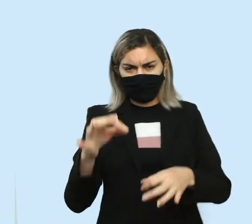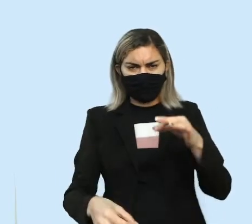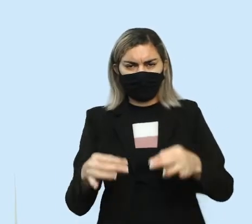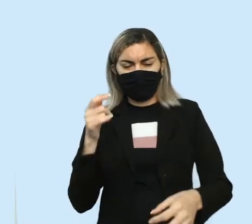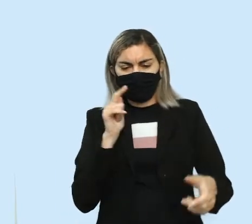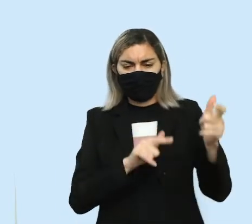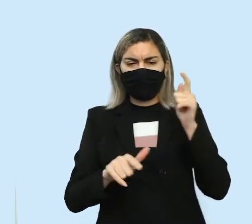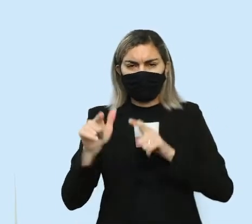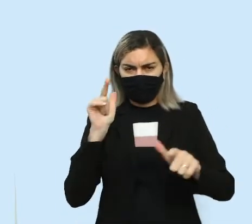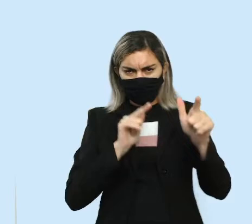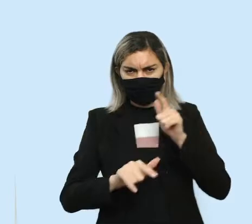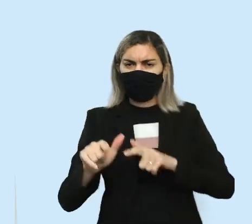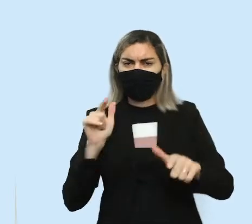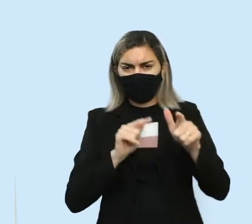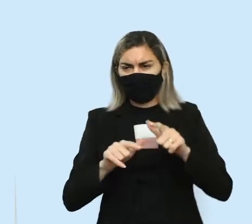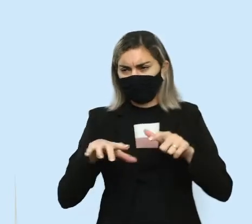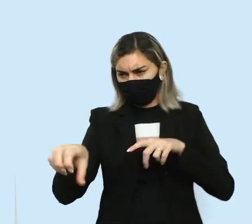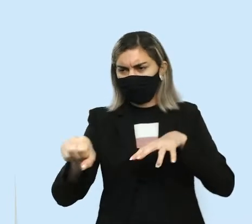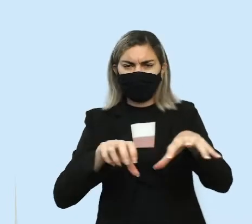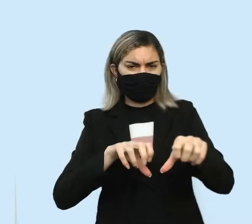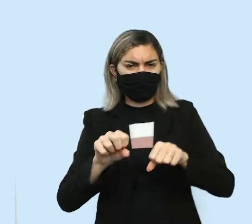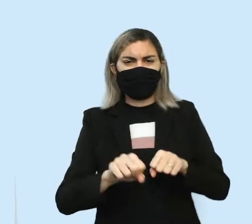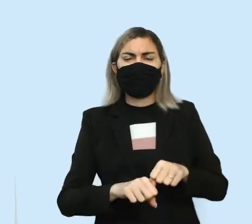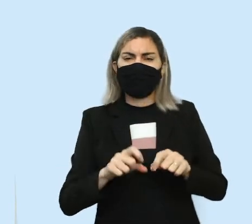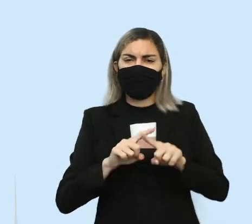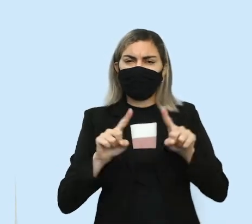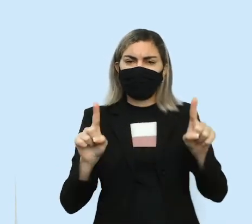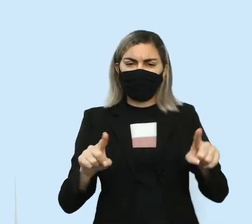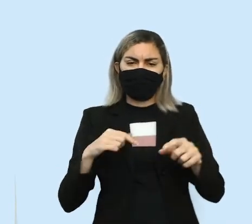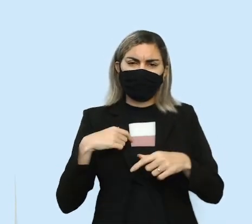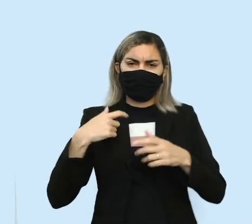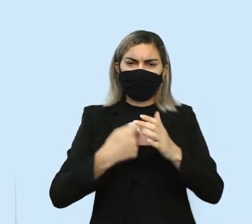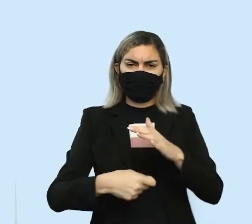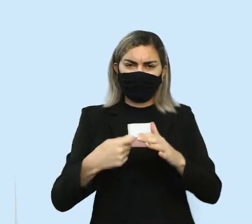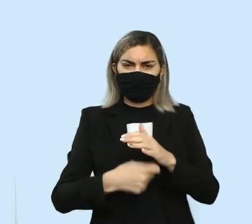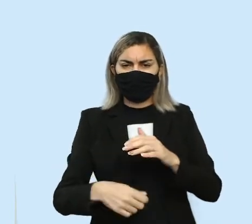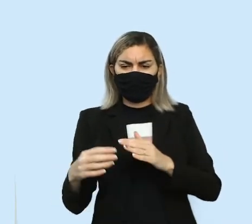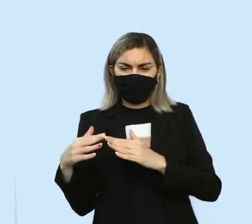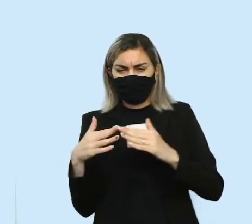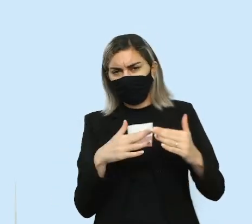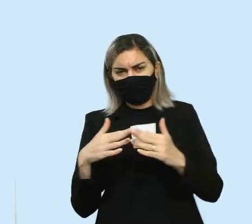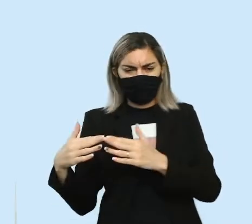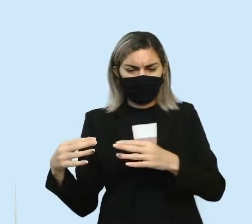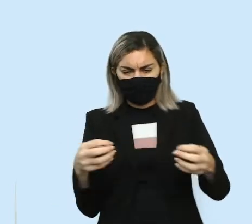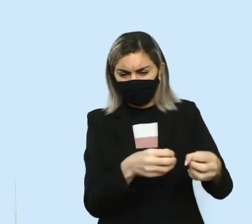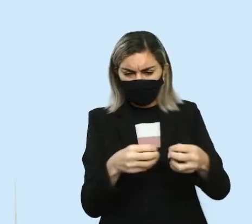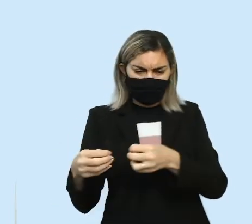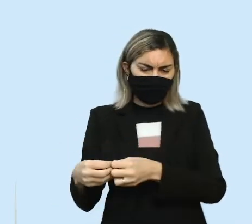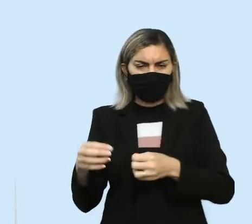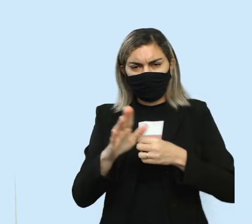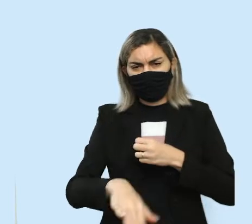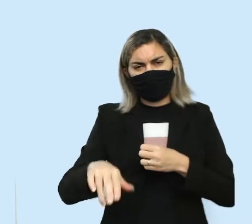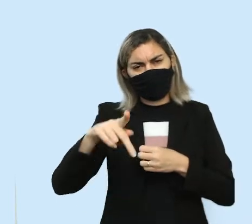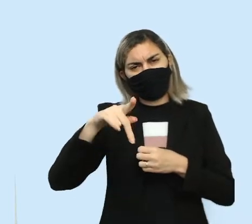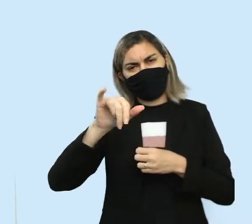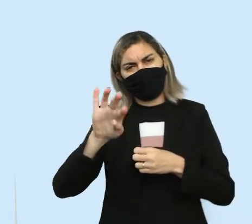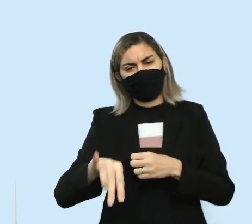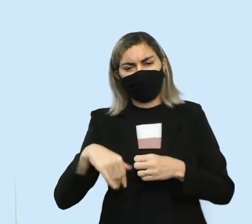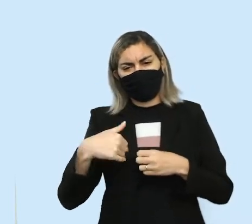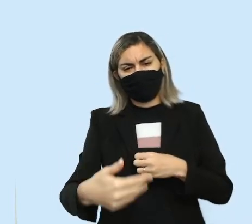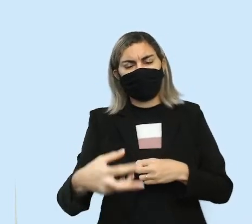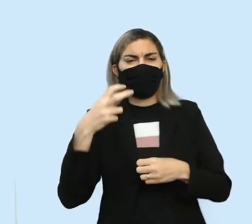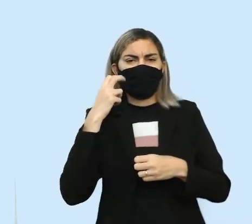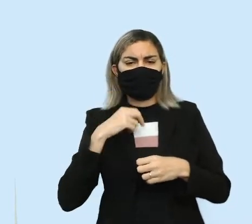conseguirá a sua, de alguma forma, conquista da região, mas a luta contra esses vizinhos que habitavam a Palestina levou a